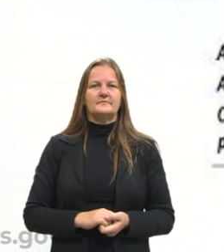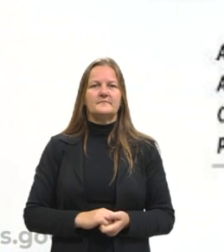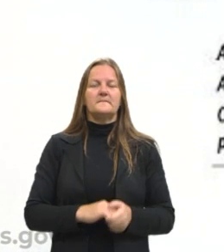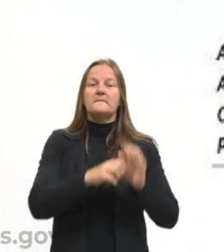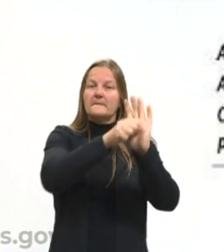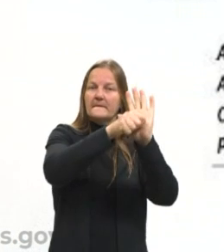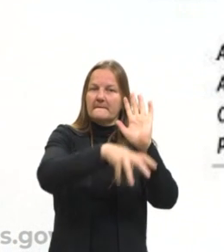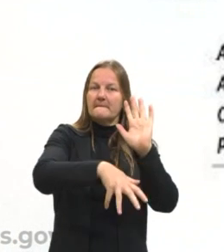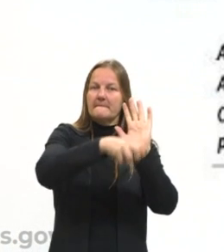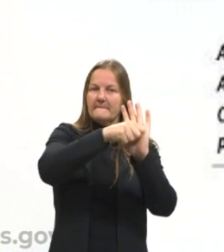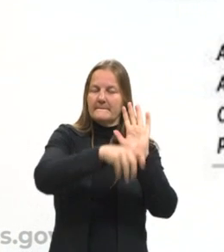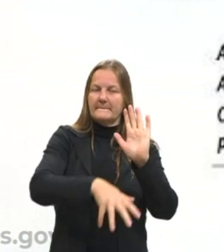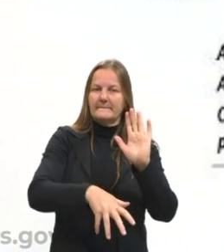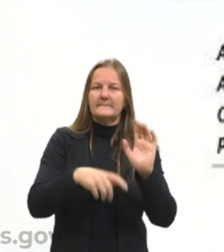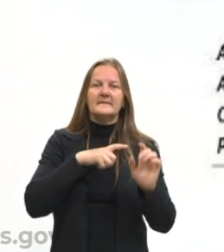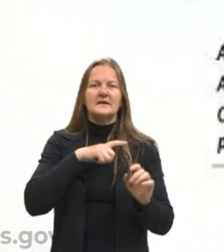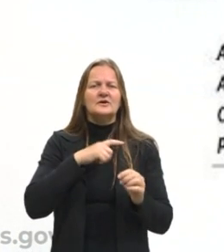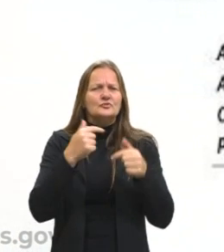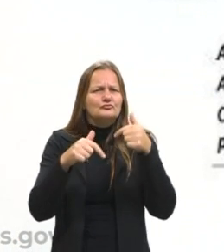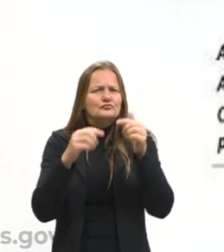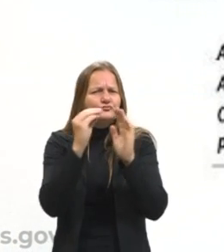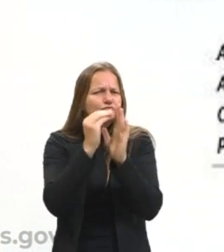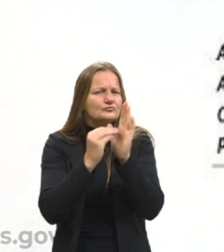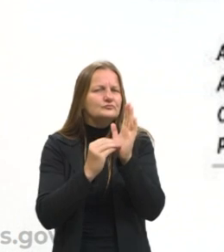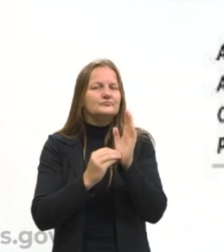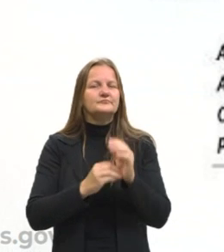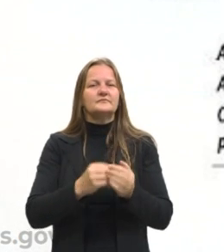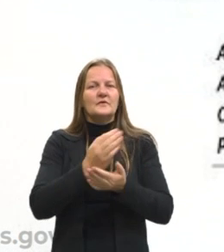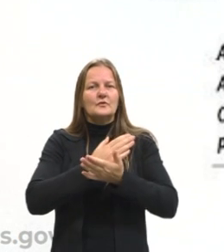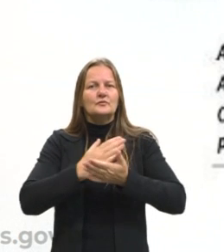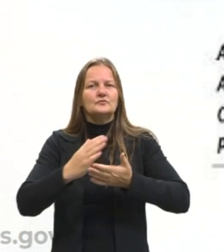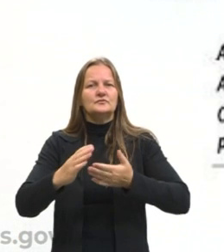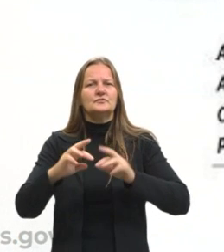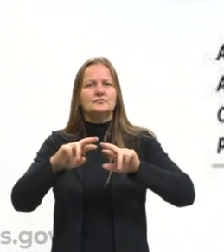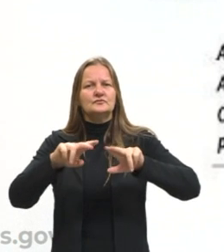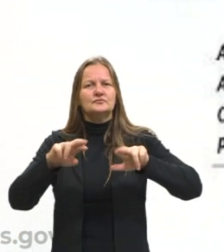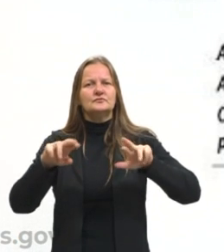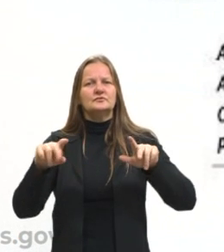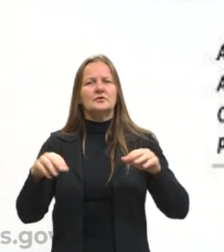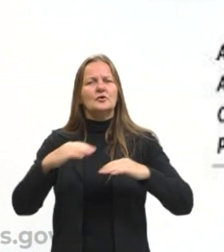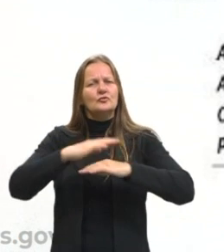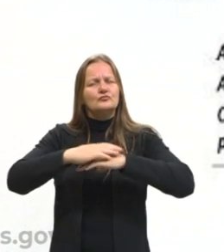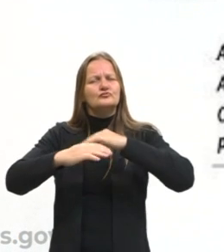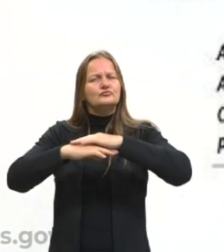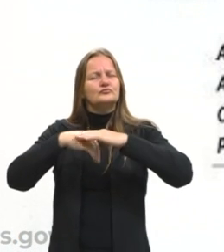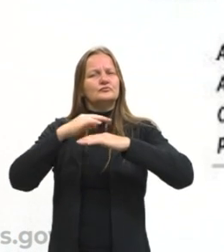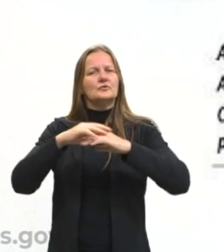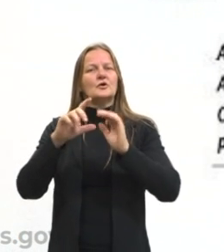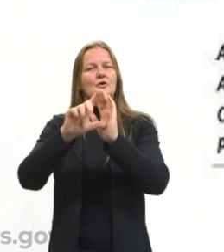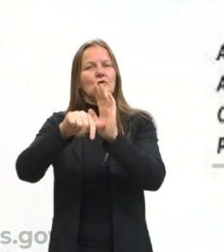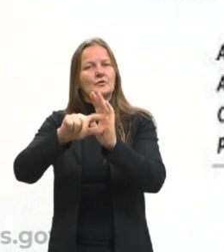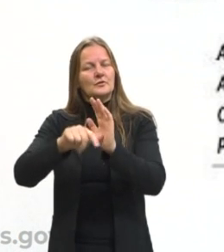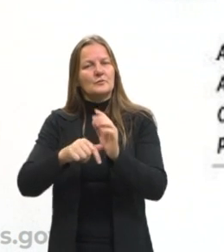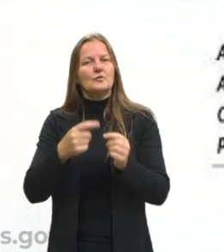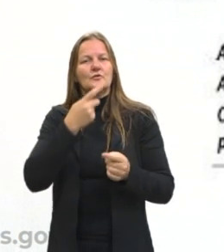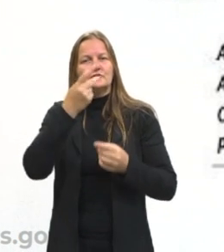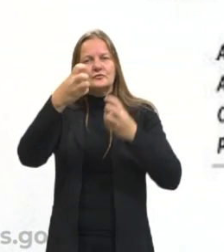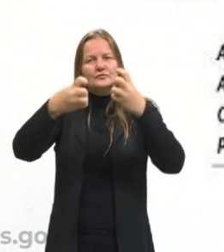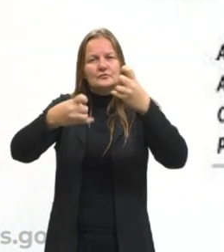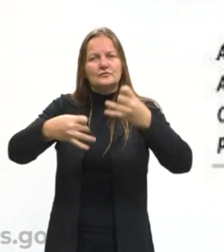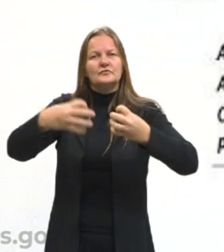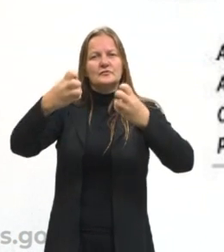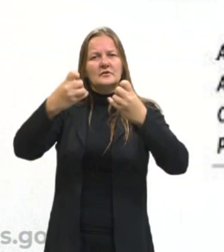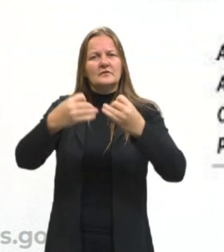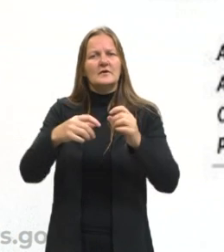linguagem, né, vocês viram que a gente estava trabalhando inicialmente as figuras de construção, depois nós falamos sobre as